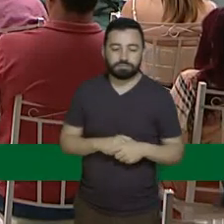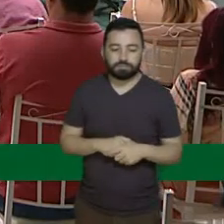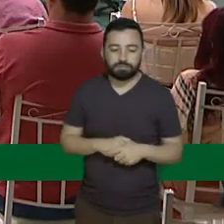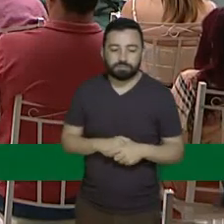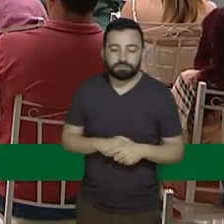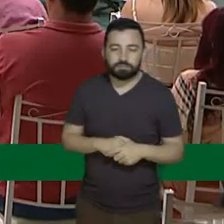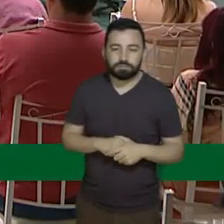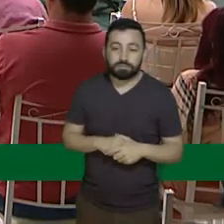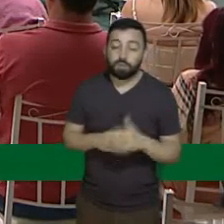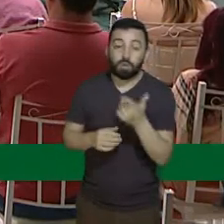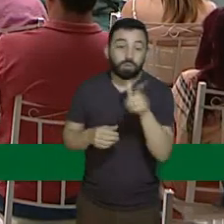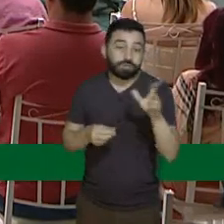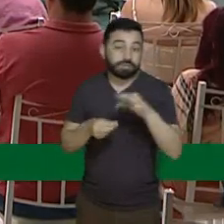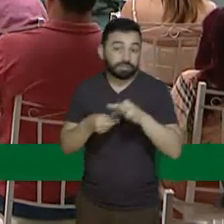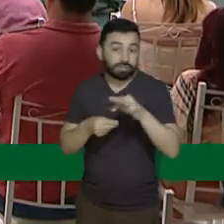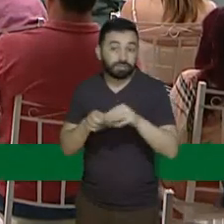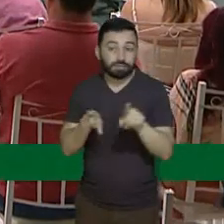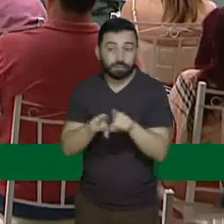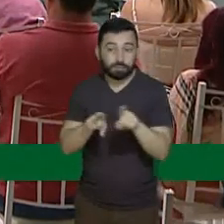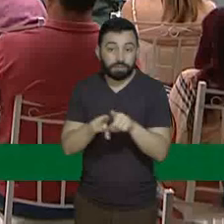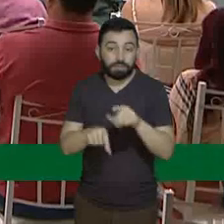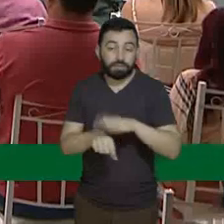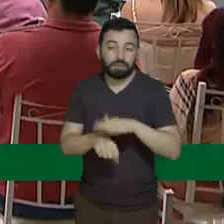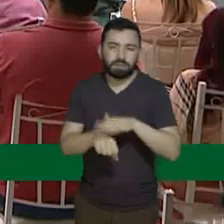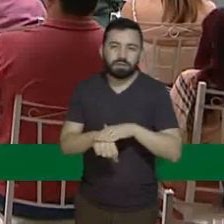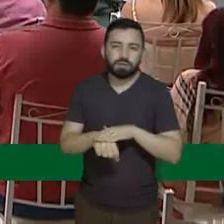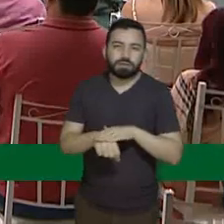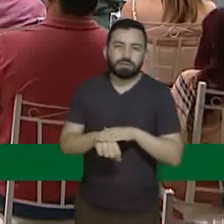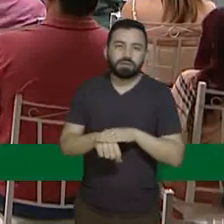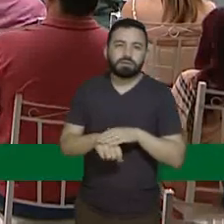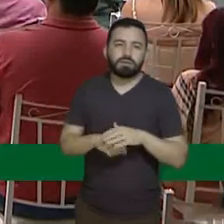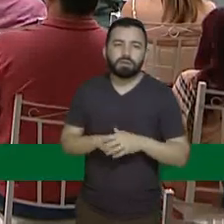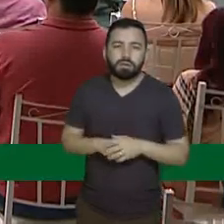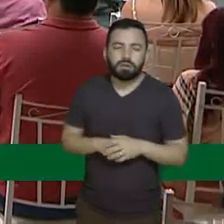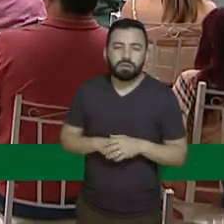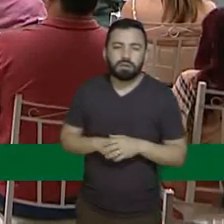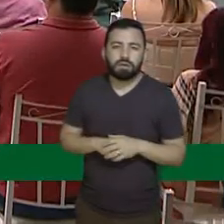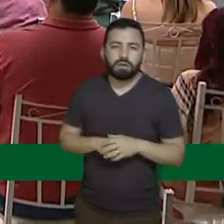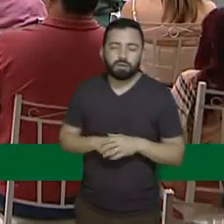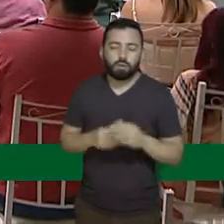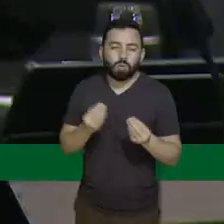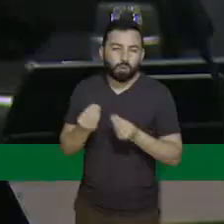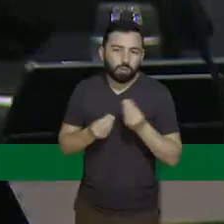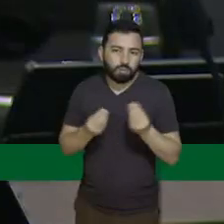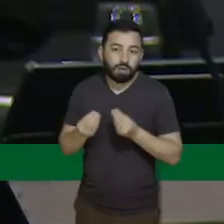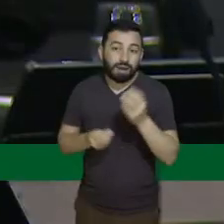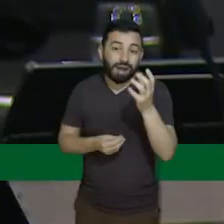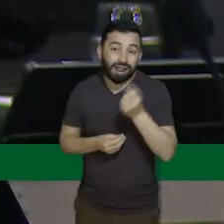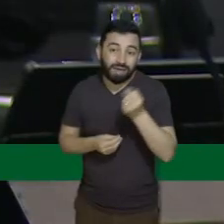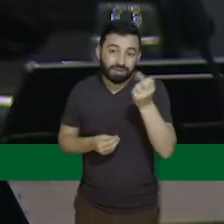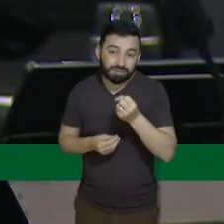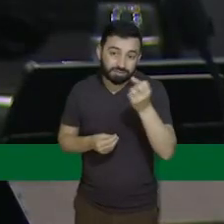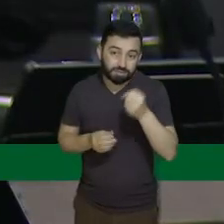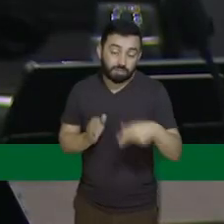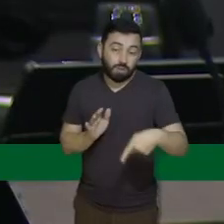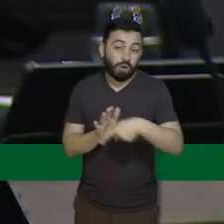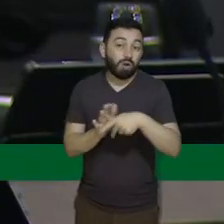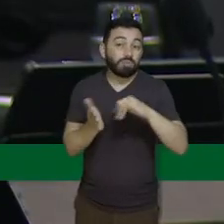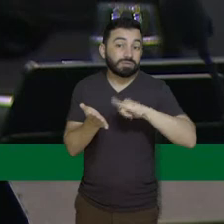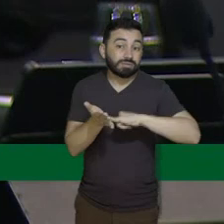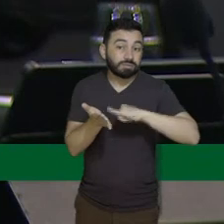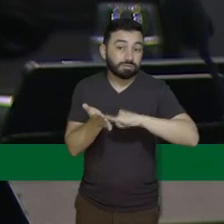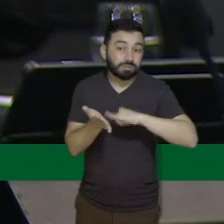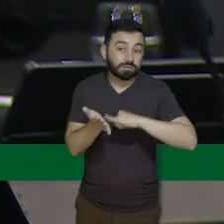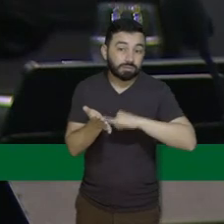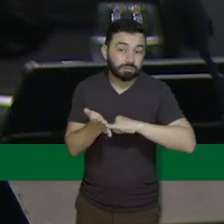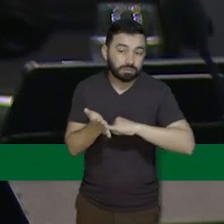Próxima entidade a usar a palavra é o Sindi Leite. O tema vai ser o panorama do leite em Santa Catarina e questões tributárias. Quem vai falar